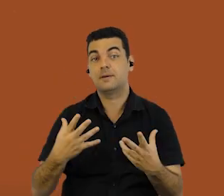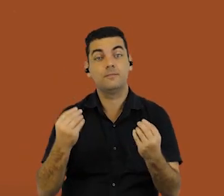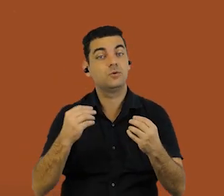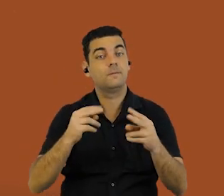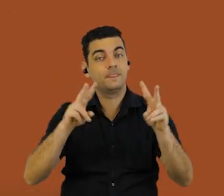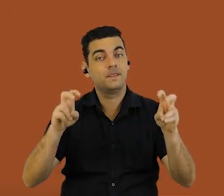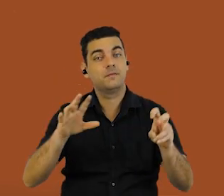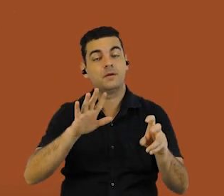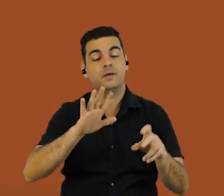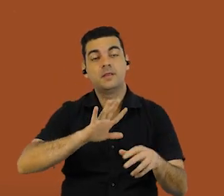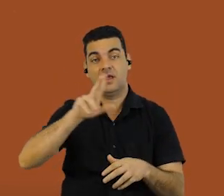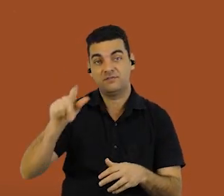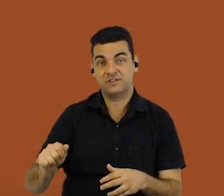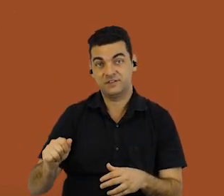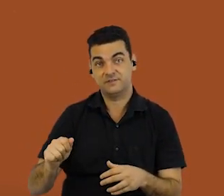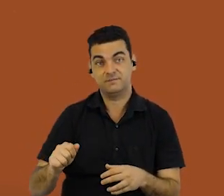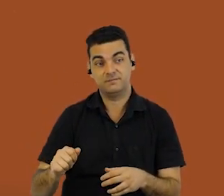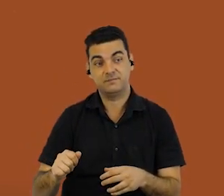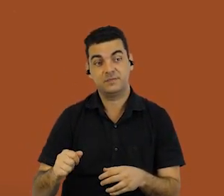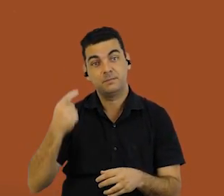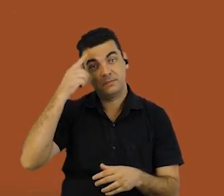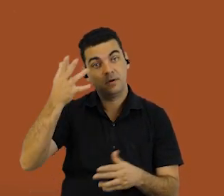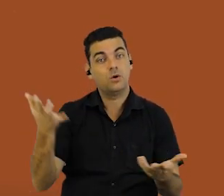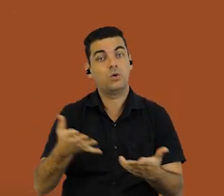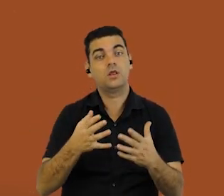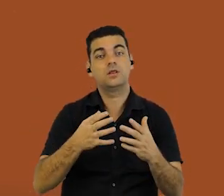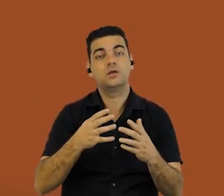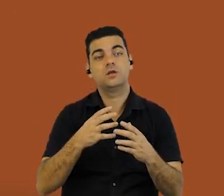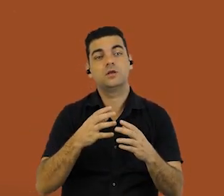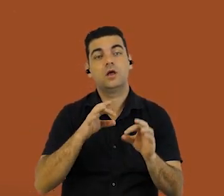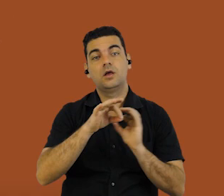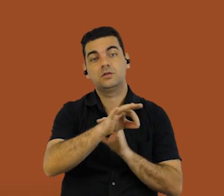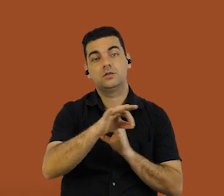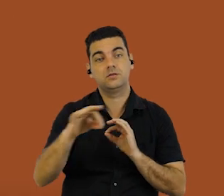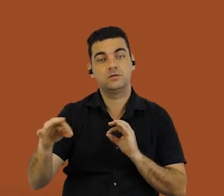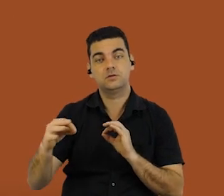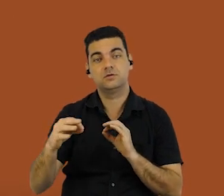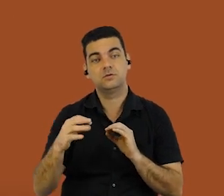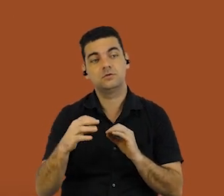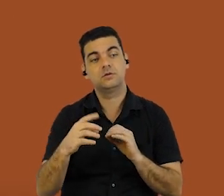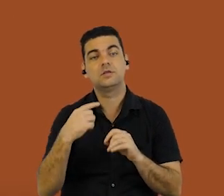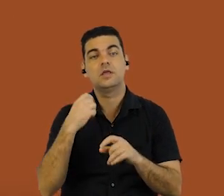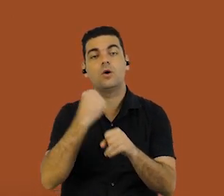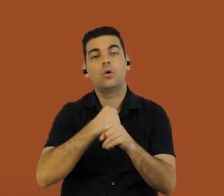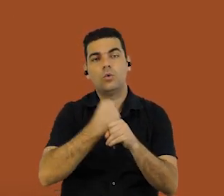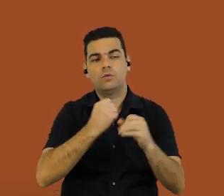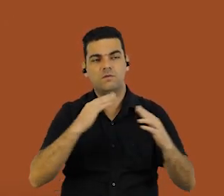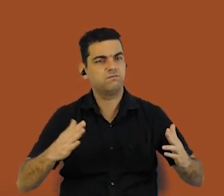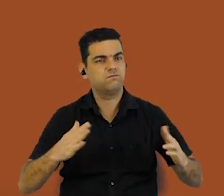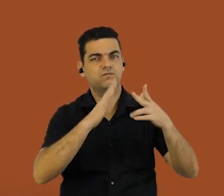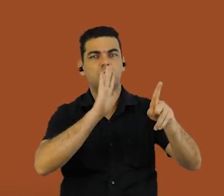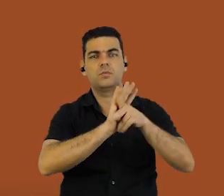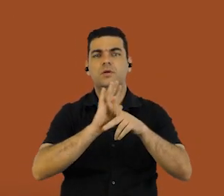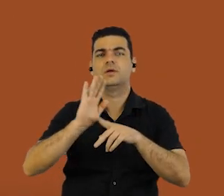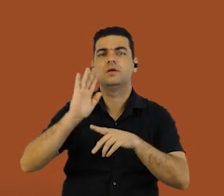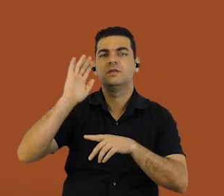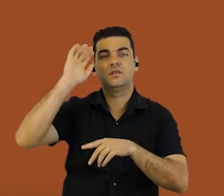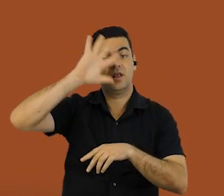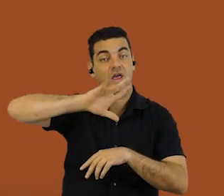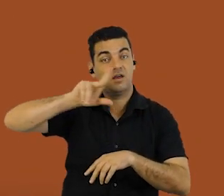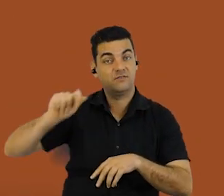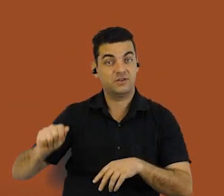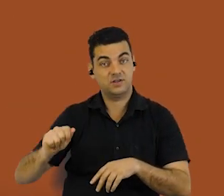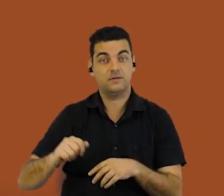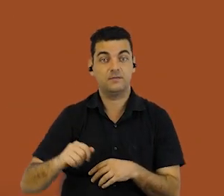muito sobre a produção africana, principalmente agora na arquitetura, né? Assim, sobre as construções africanas. Mas ele